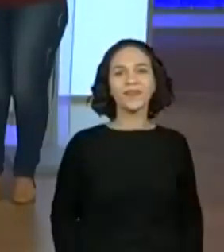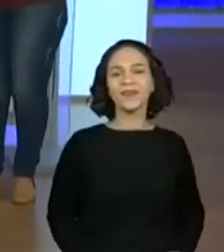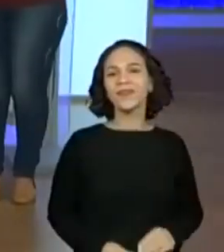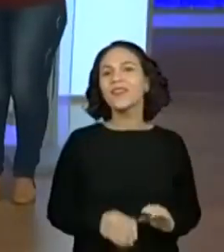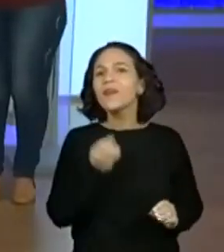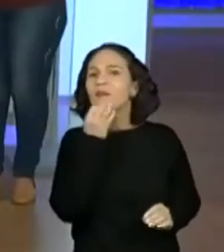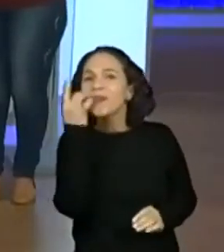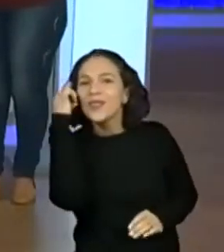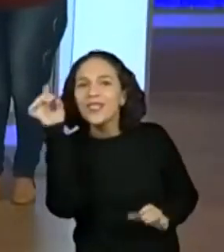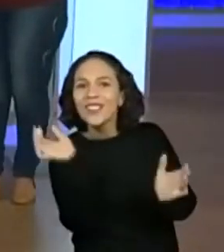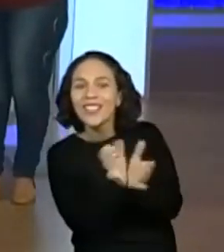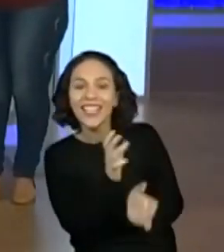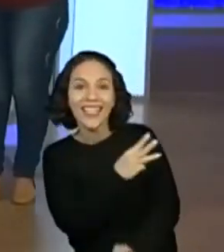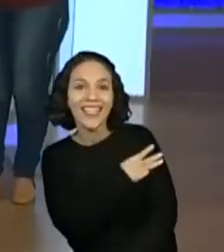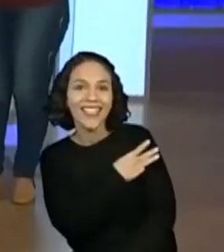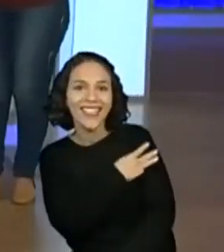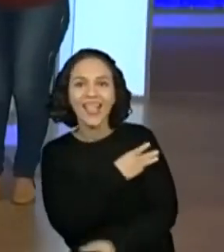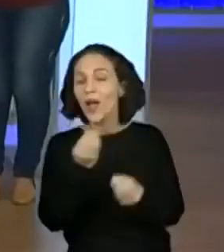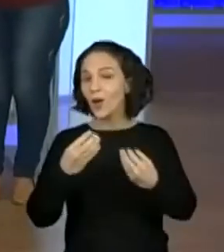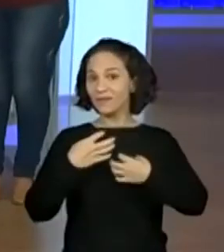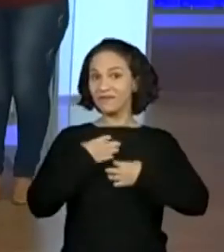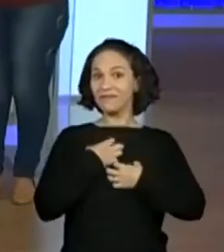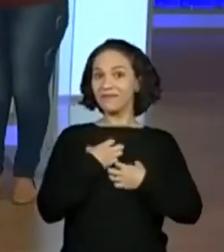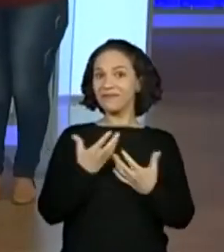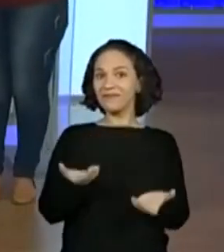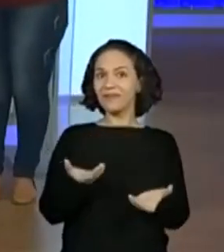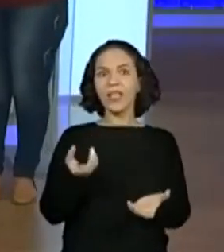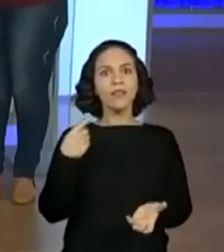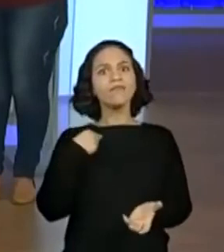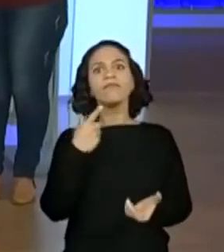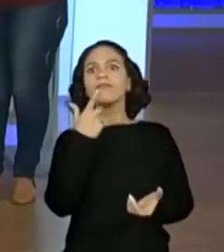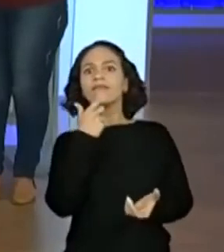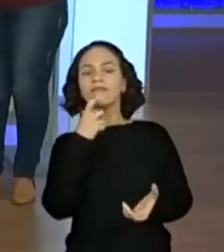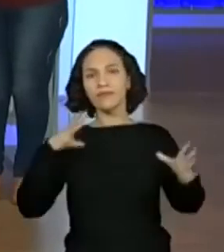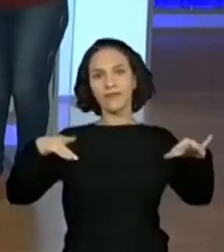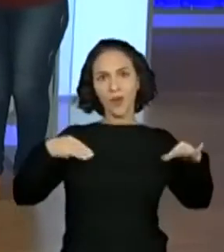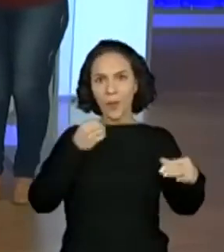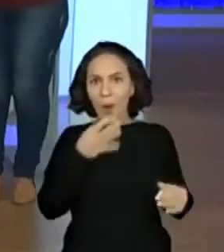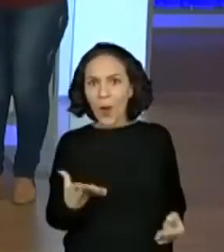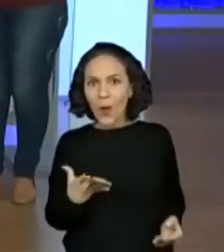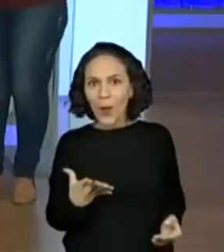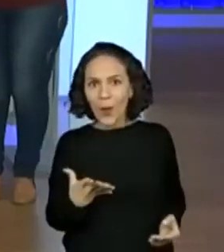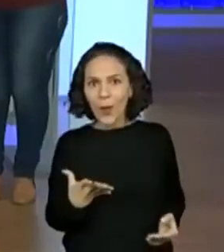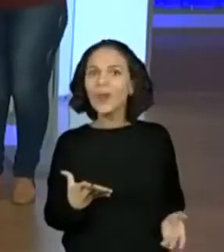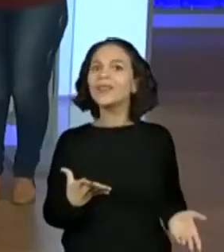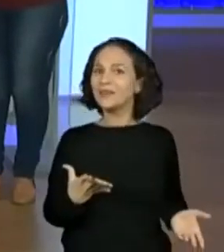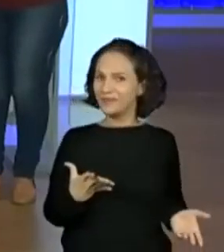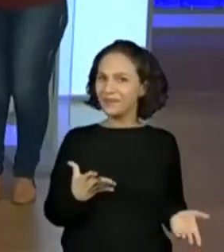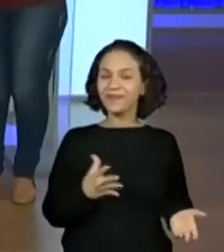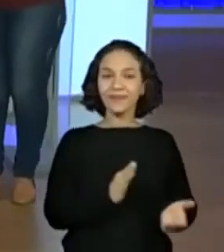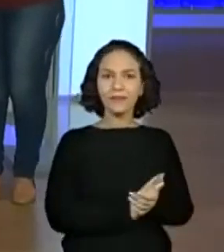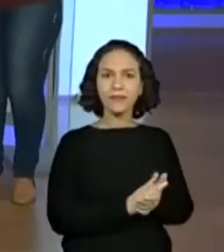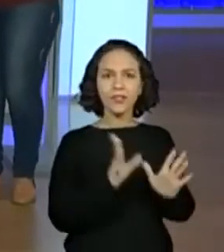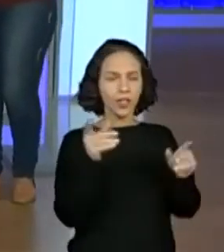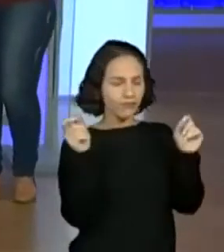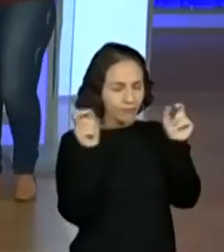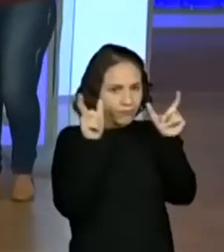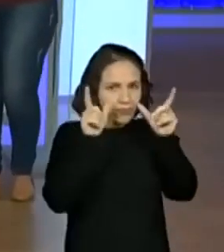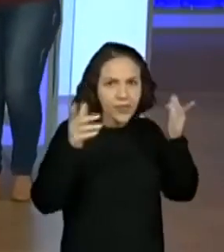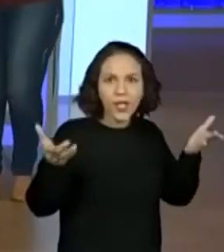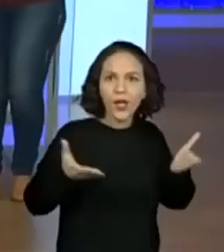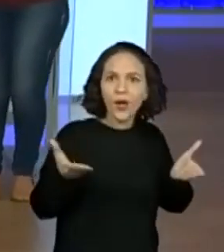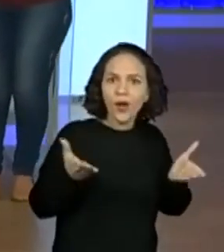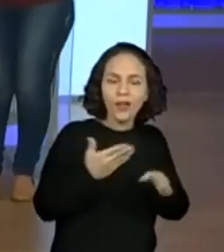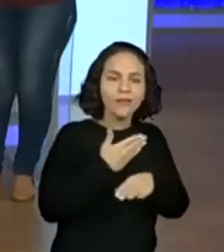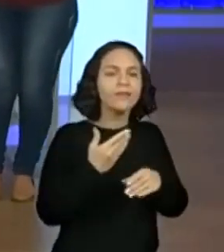Bom dia, terceiro ano! Como vocês estão? Como foi o feriado? Muito bom, né? E aí, estamos acordando,